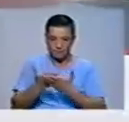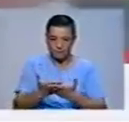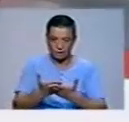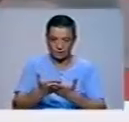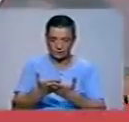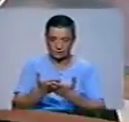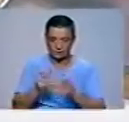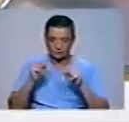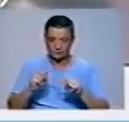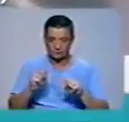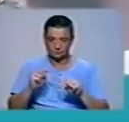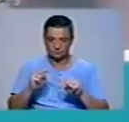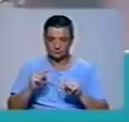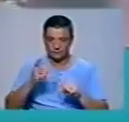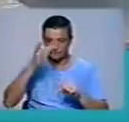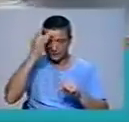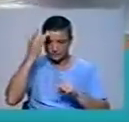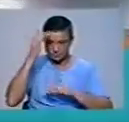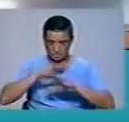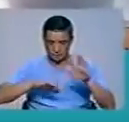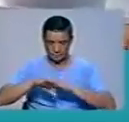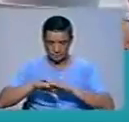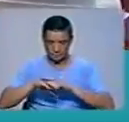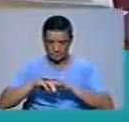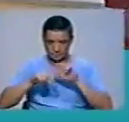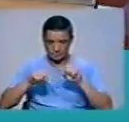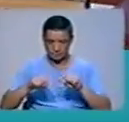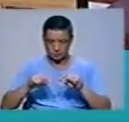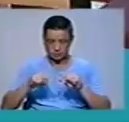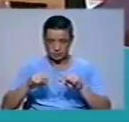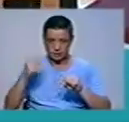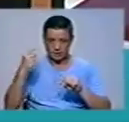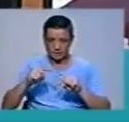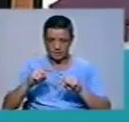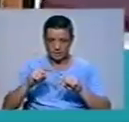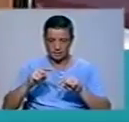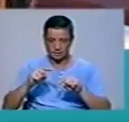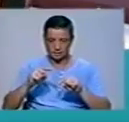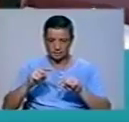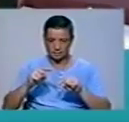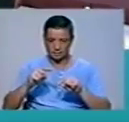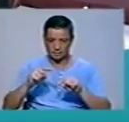como viste, é muito, muito simples de fazer. Não agarra, corre sempre bem, tem essa vantagem.